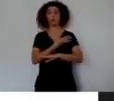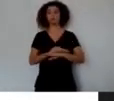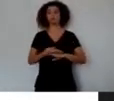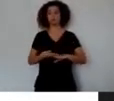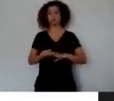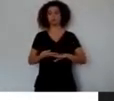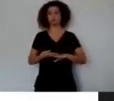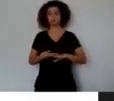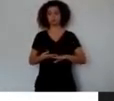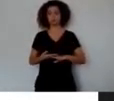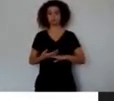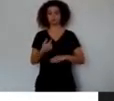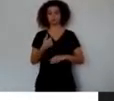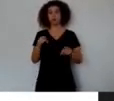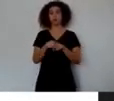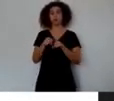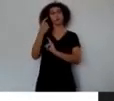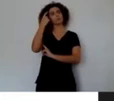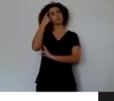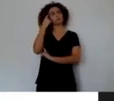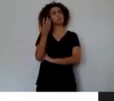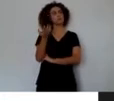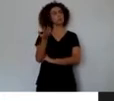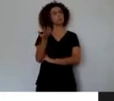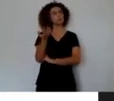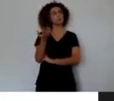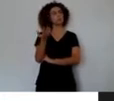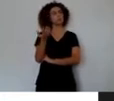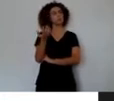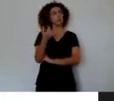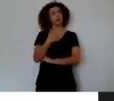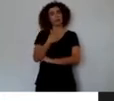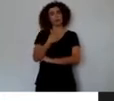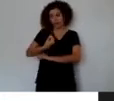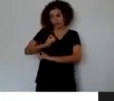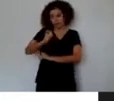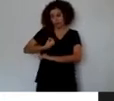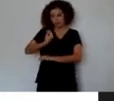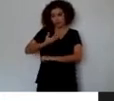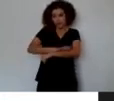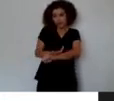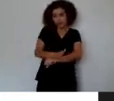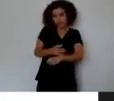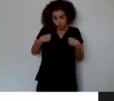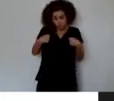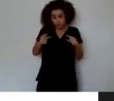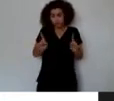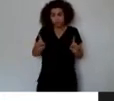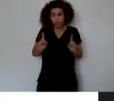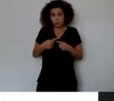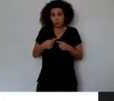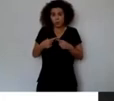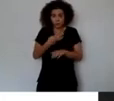mais ou menos o que eu me questionei, assim, eu não vivencio o racismo, e como que eu vou lidar com isso na